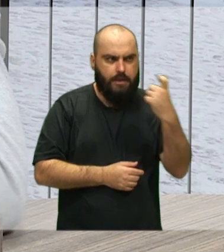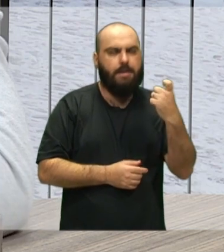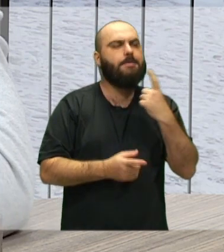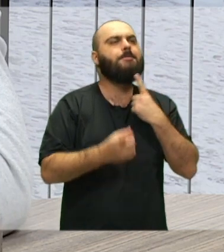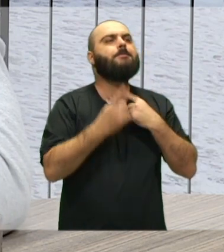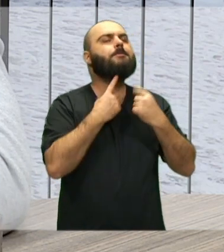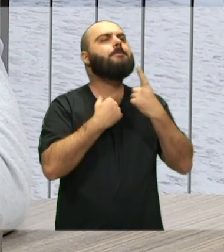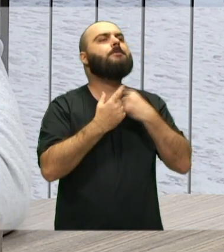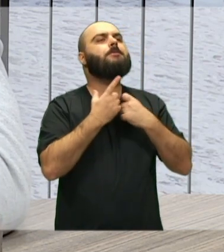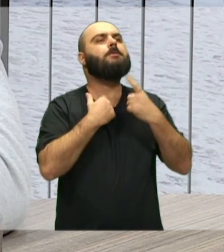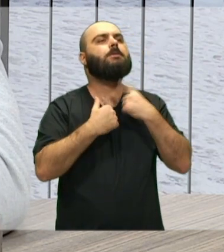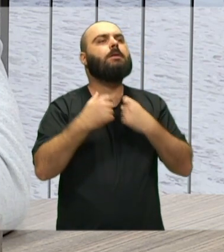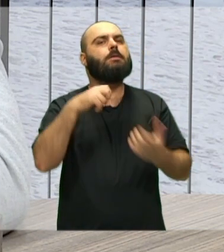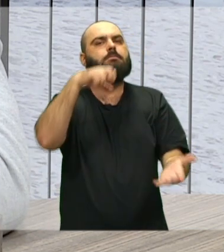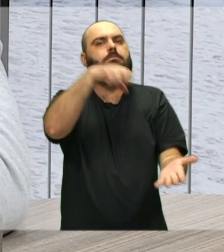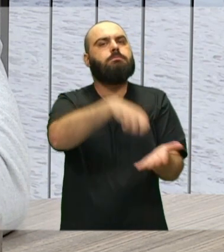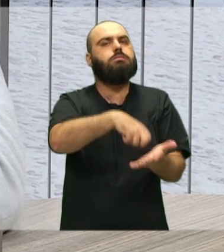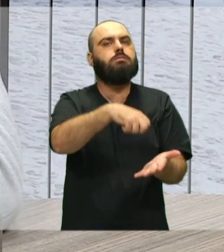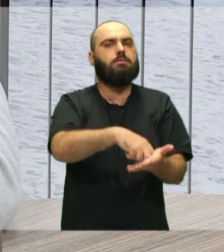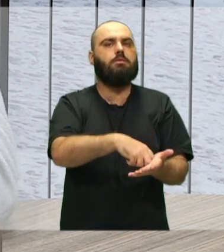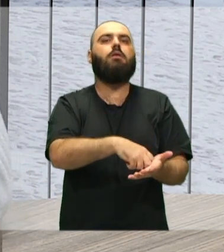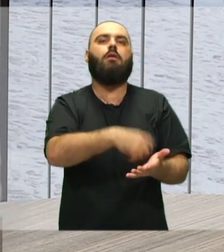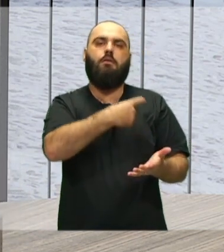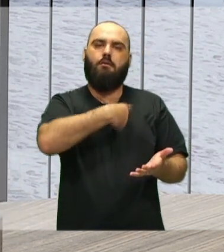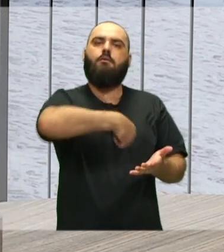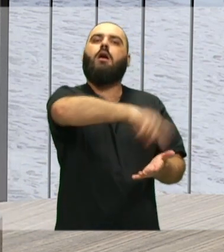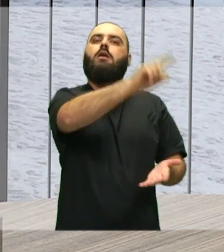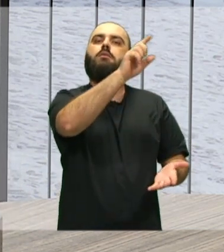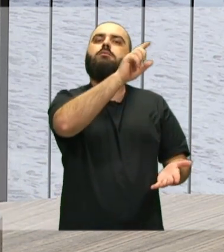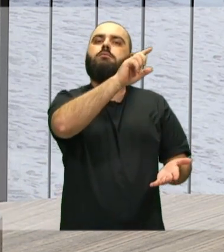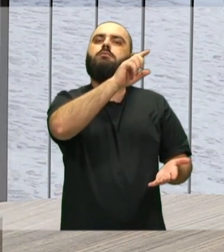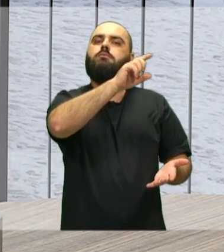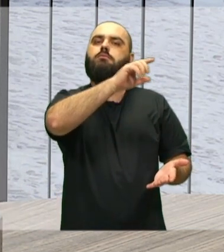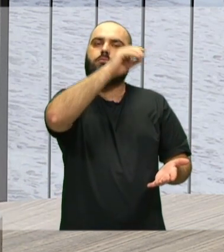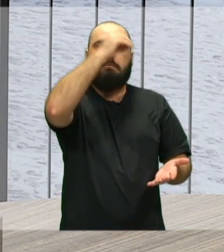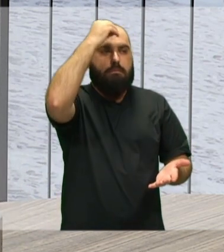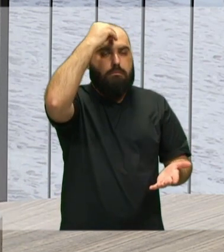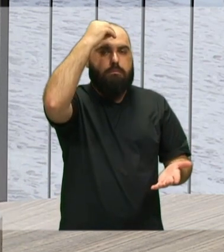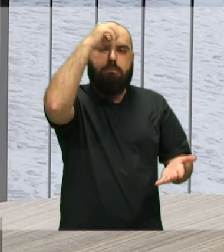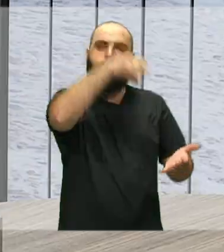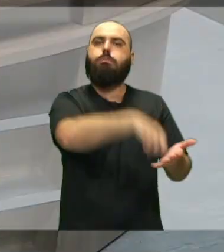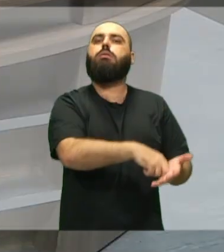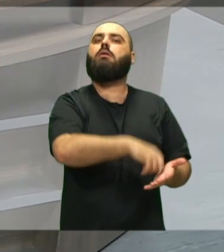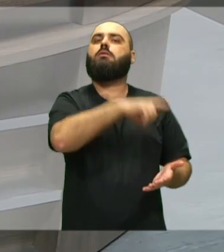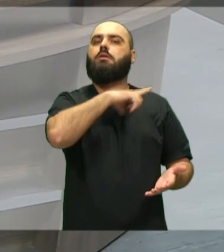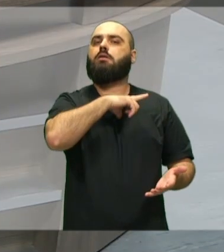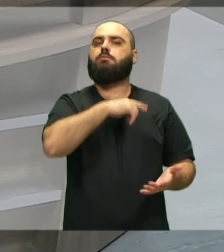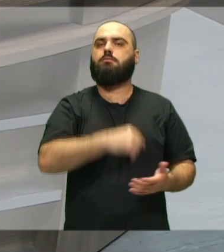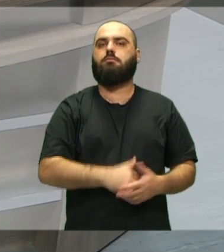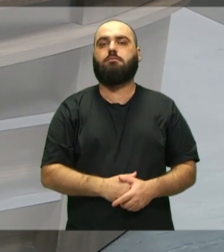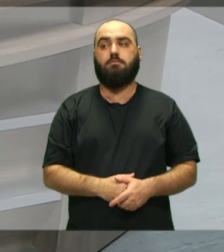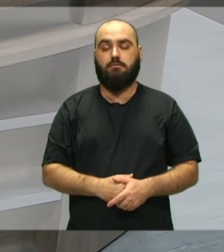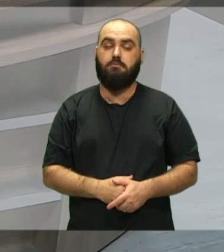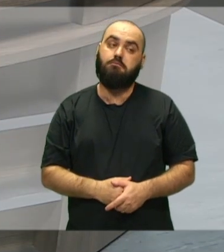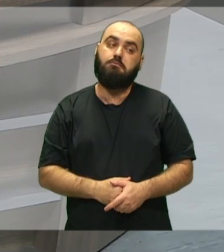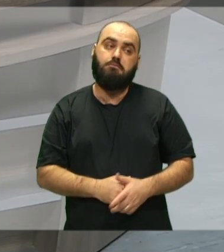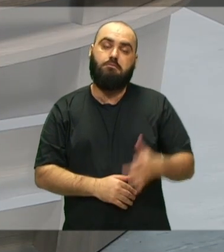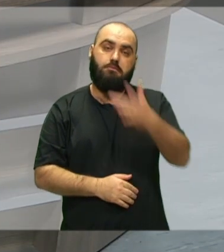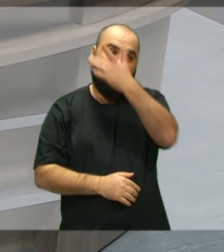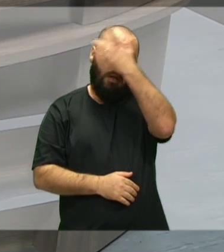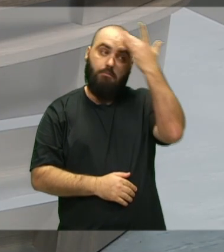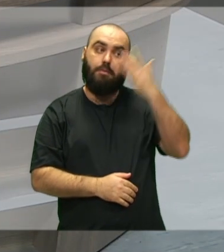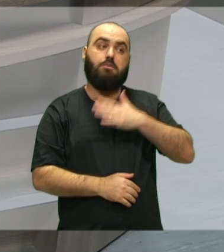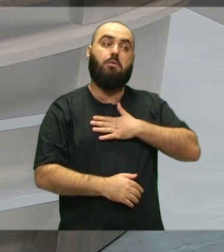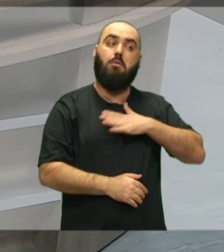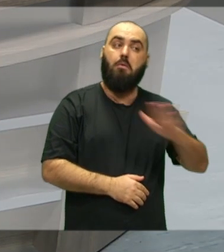receber críticas, né, para muitos, para outros operadores do direito e outros juristas recebeu elogios. Eu entendo como um